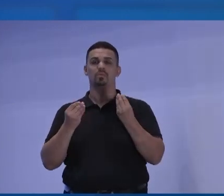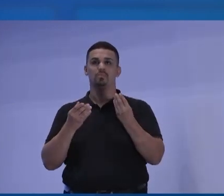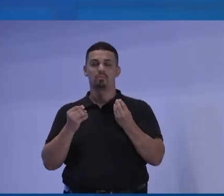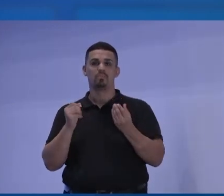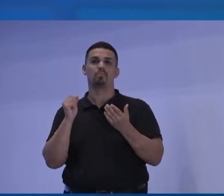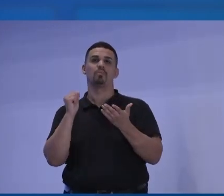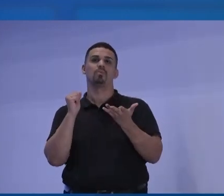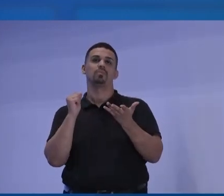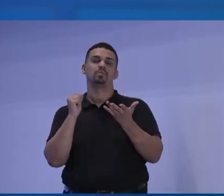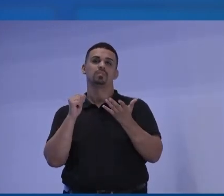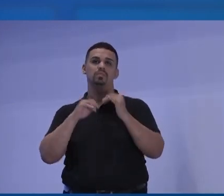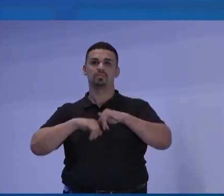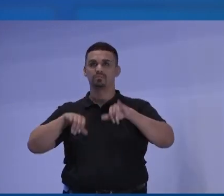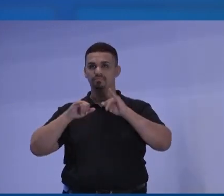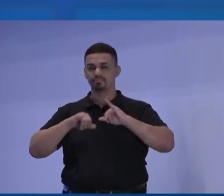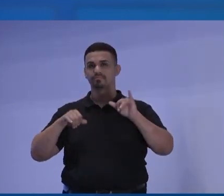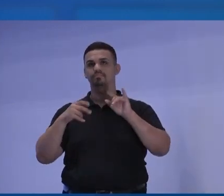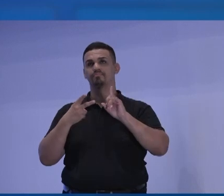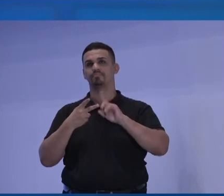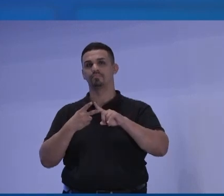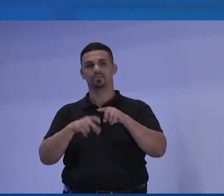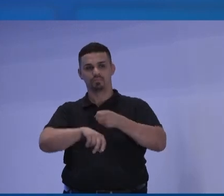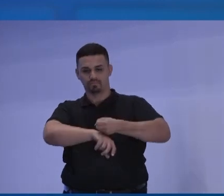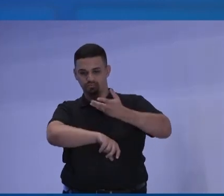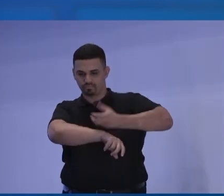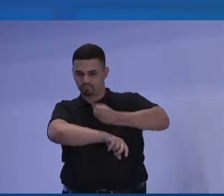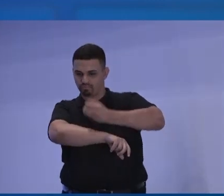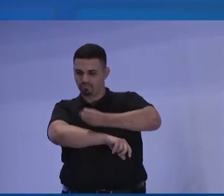tantas manifestações cutâneas,